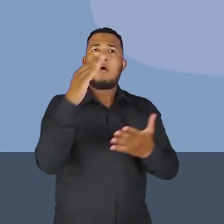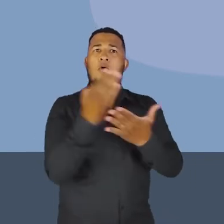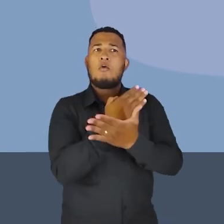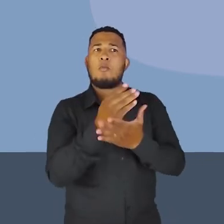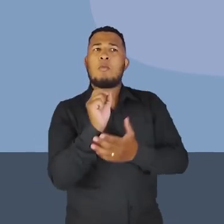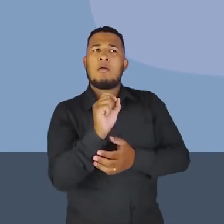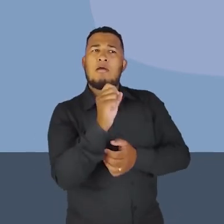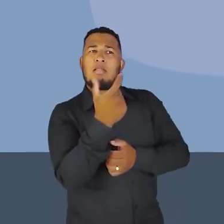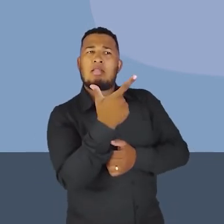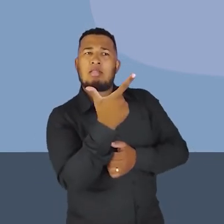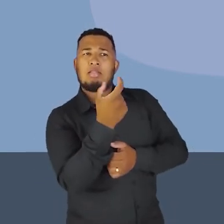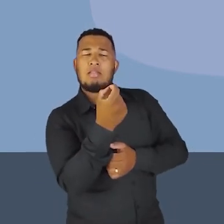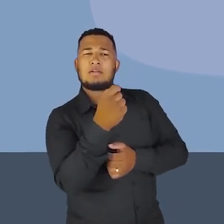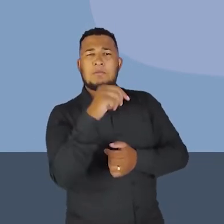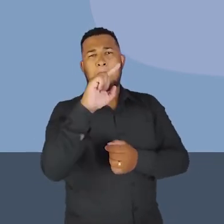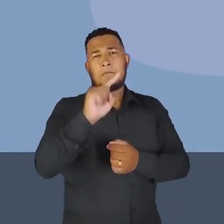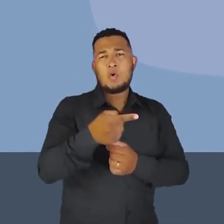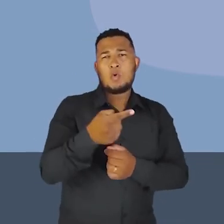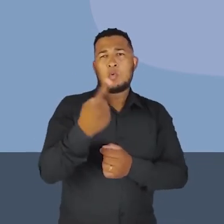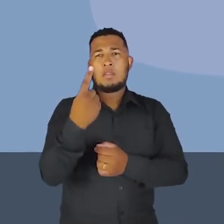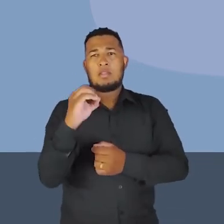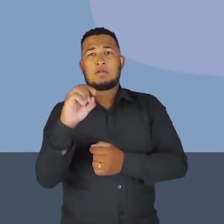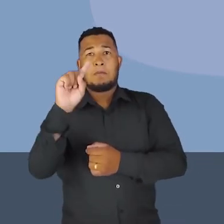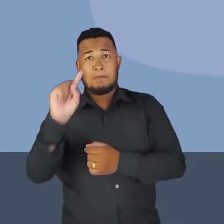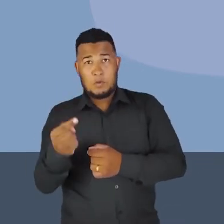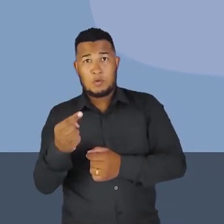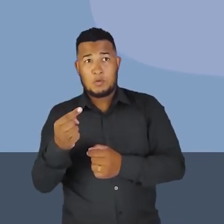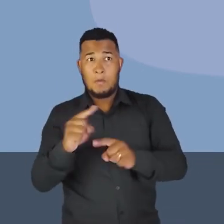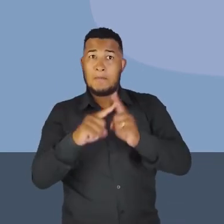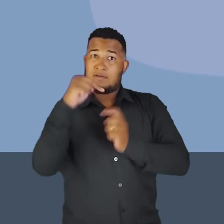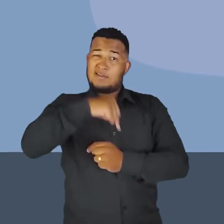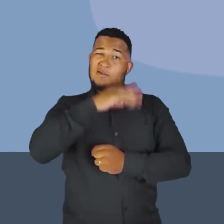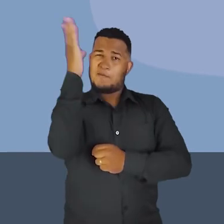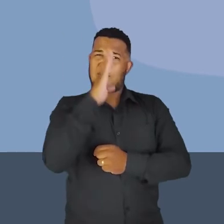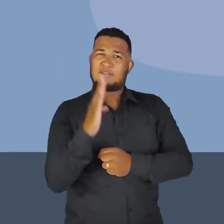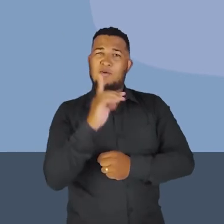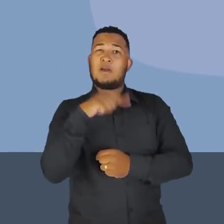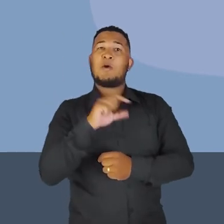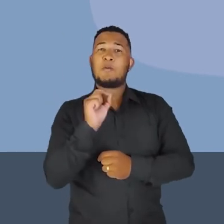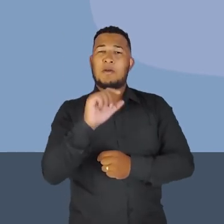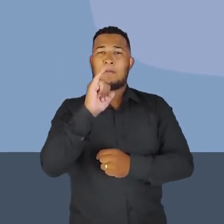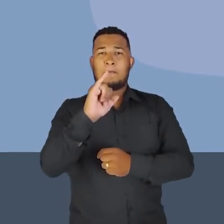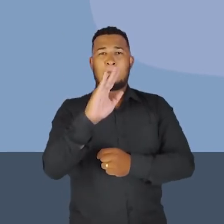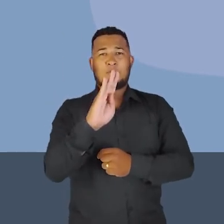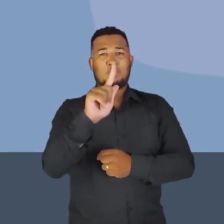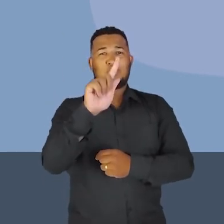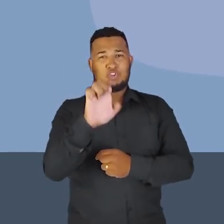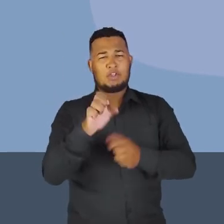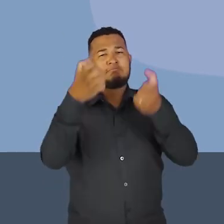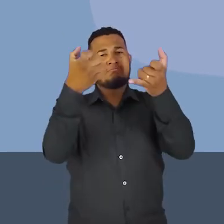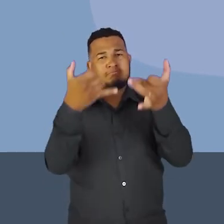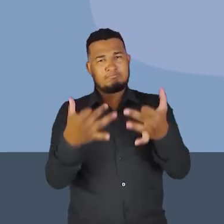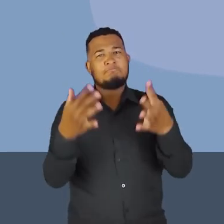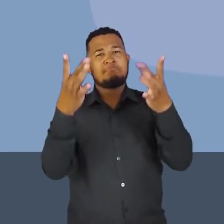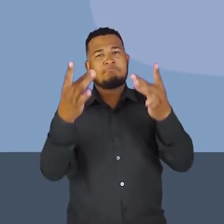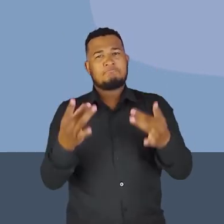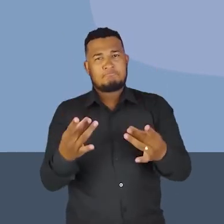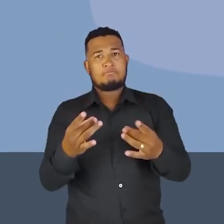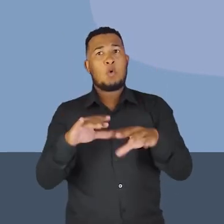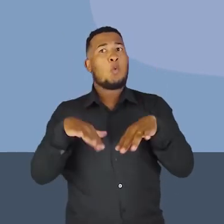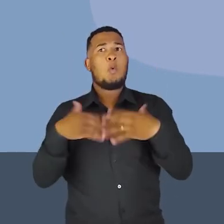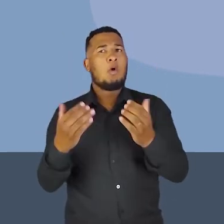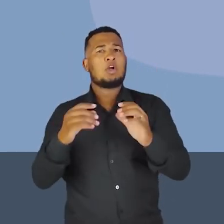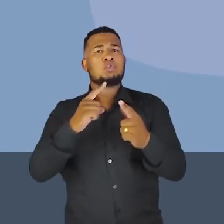Brasil, a definição legal do ponto de vista demográfico adotada pelo país é a do IBGE. Segundo tal critério, qualquer